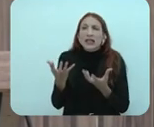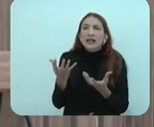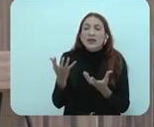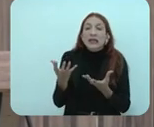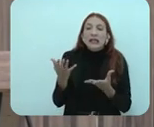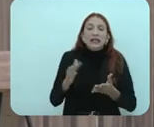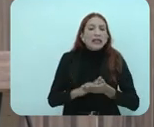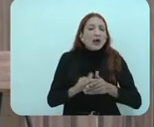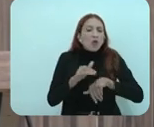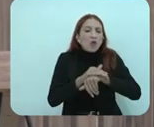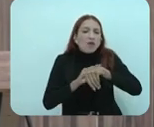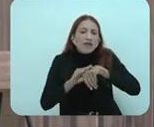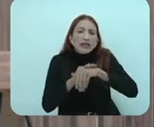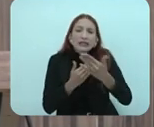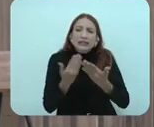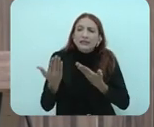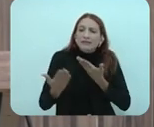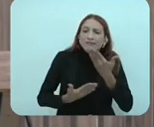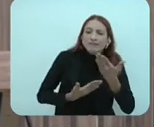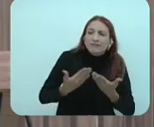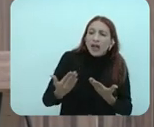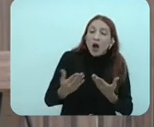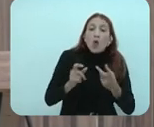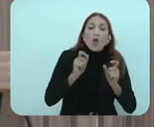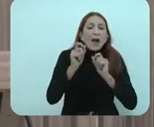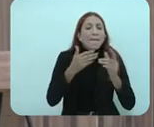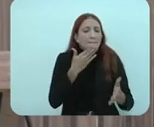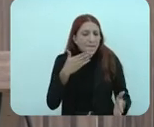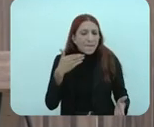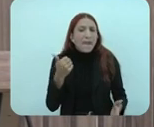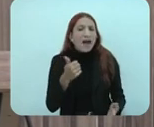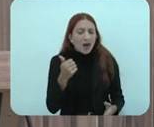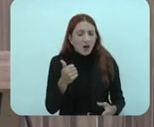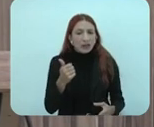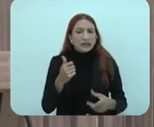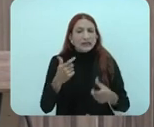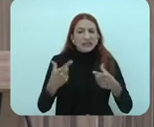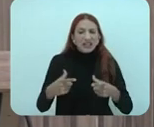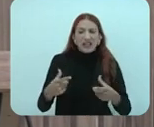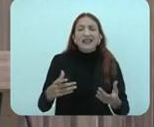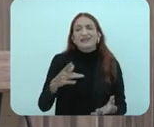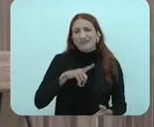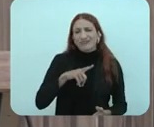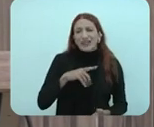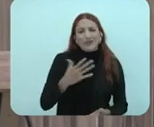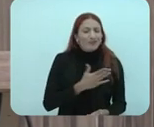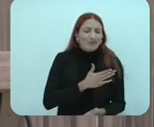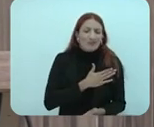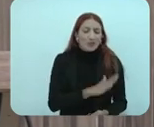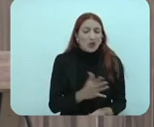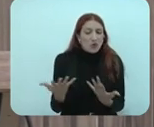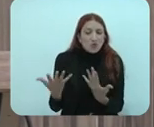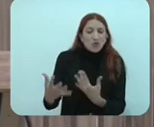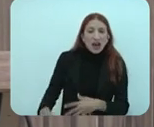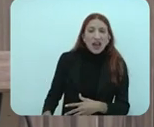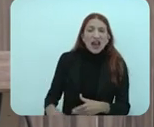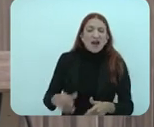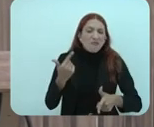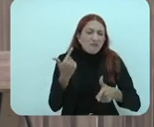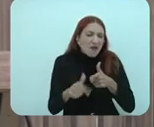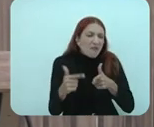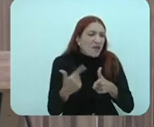diálogo com todos aqueles que querem o melhor para a nossa cidade. Claro que tem alguns que não querem, querem só arrumar problemas. Problema gera